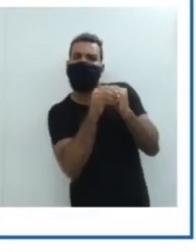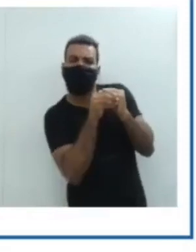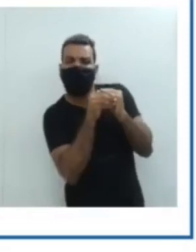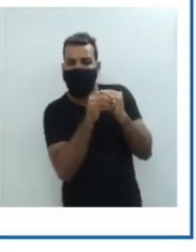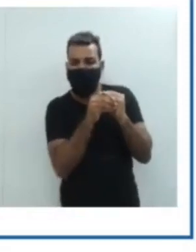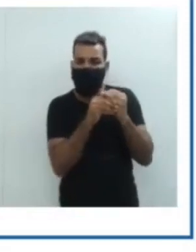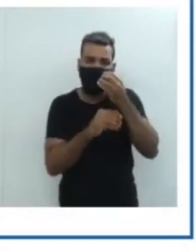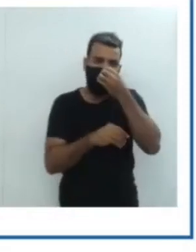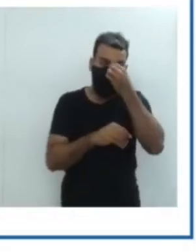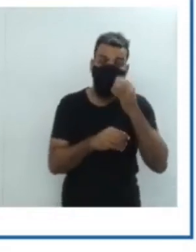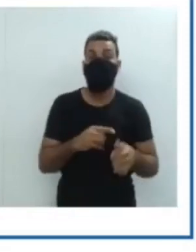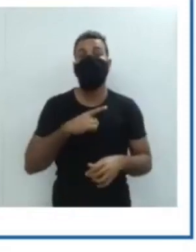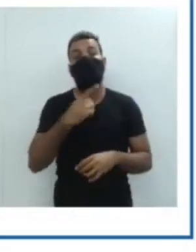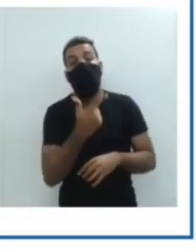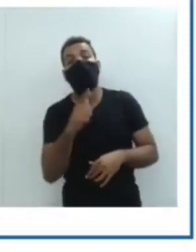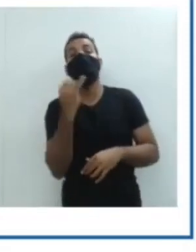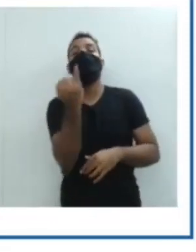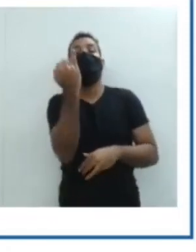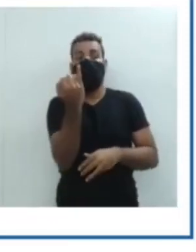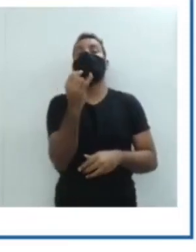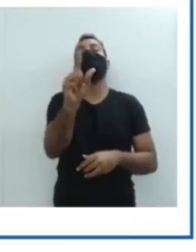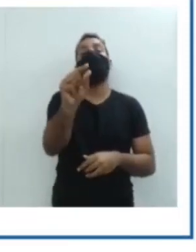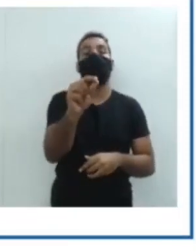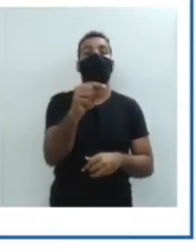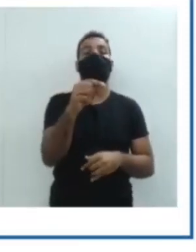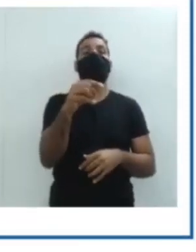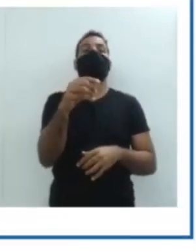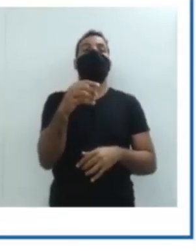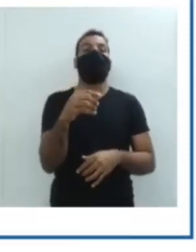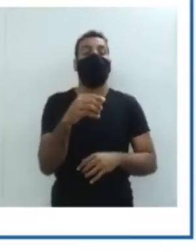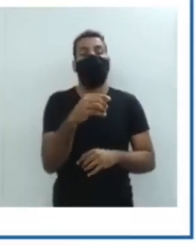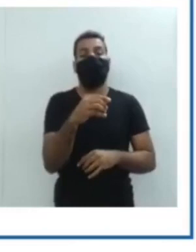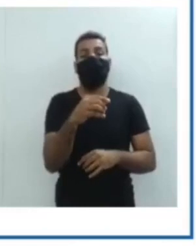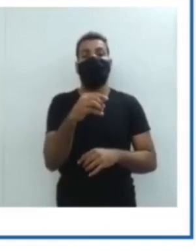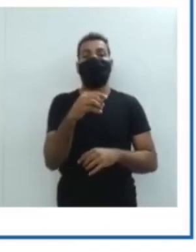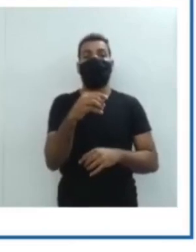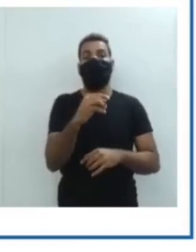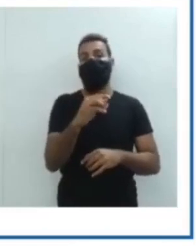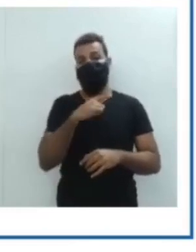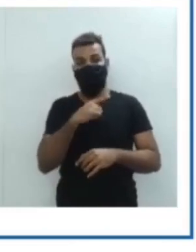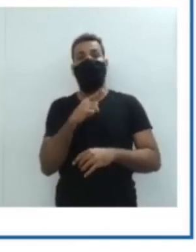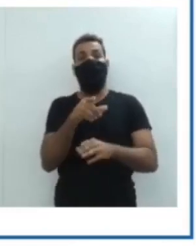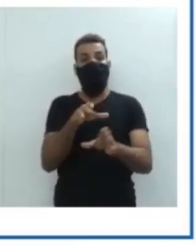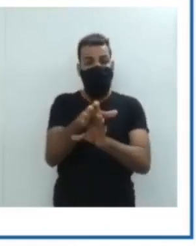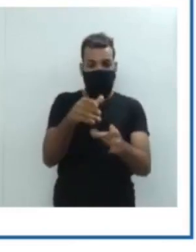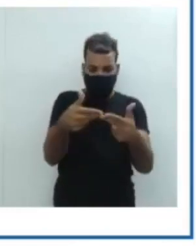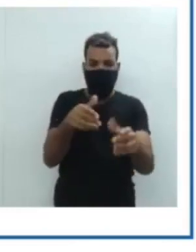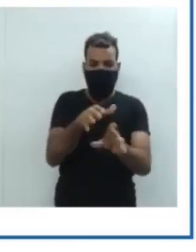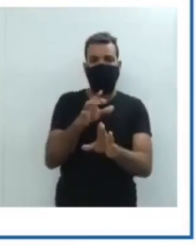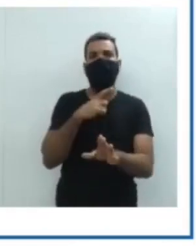temos também outro importante recurso da nossa orientação objeto que chama-se